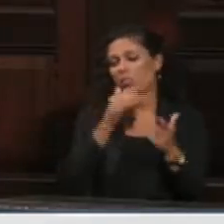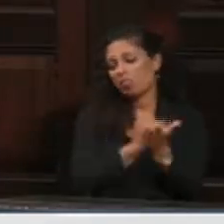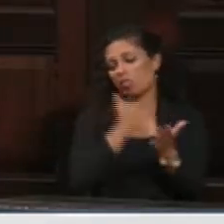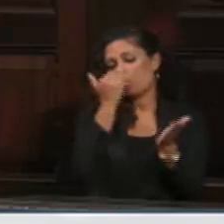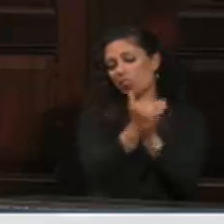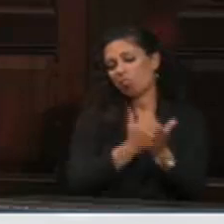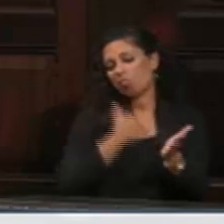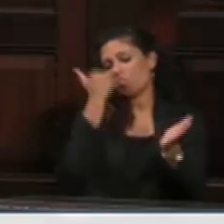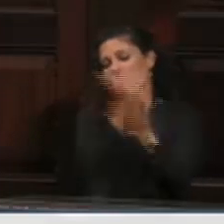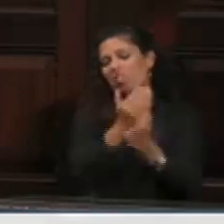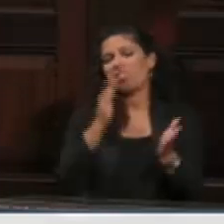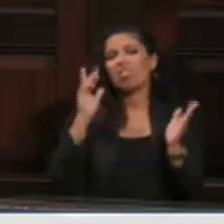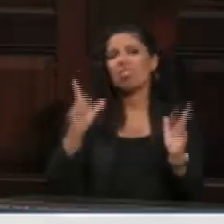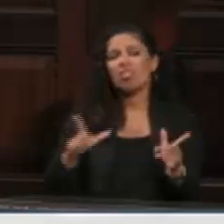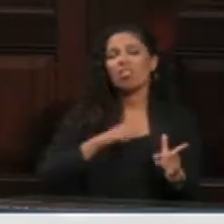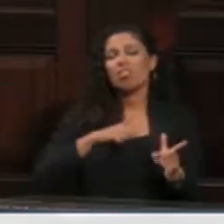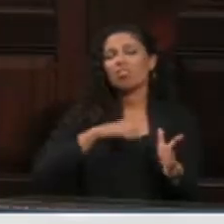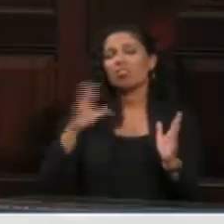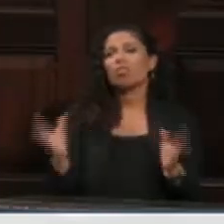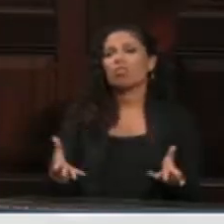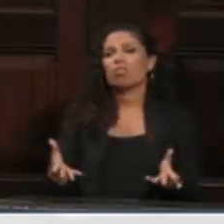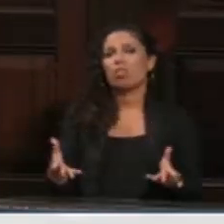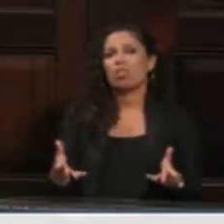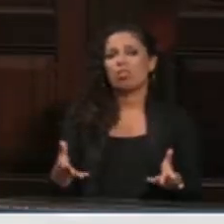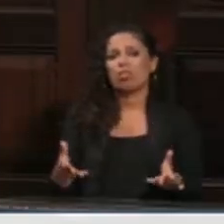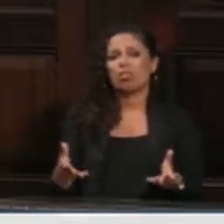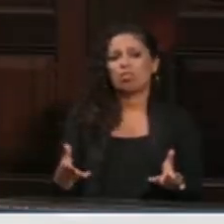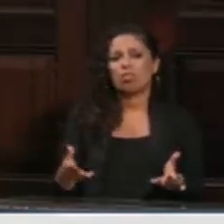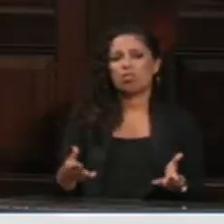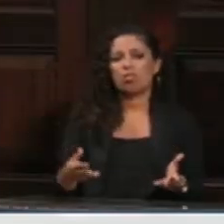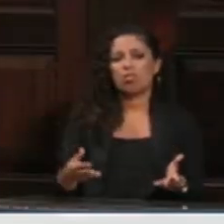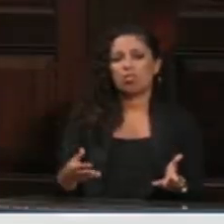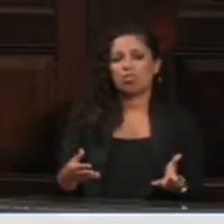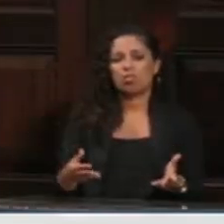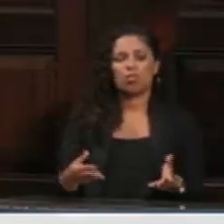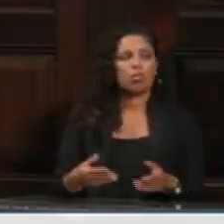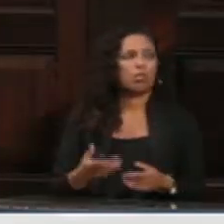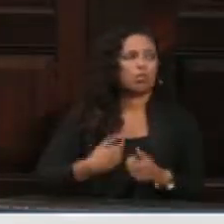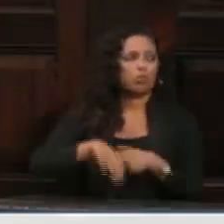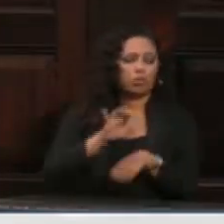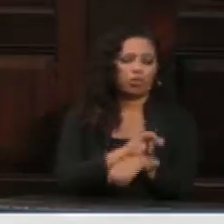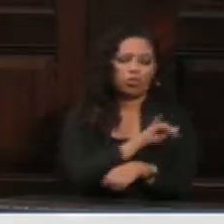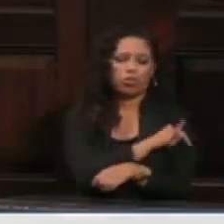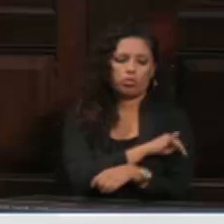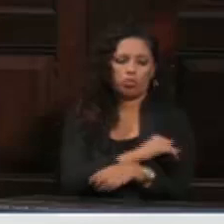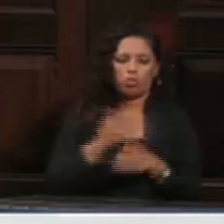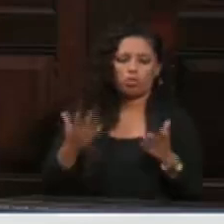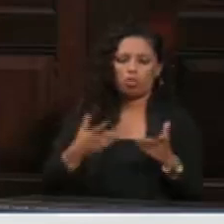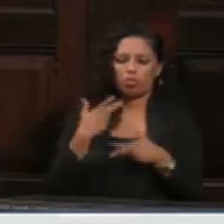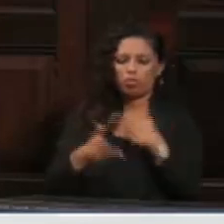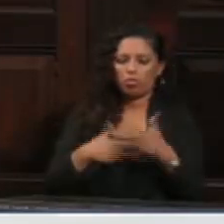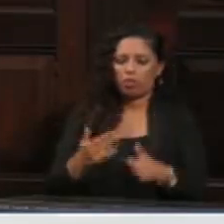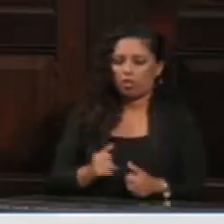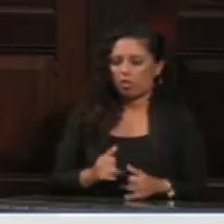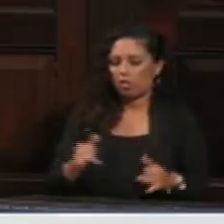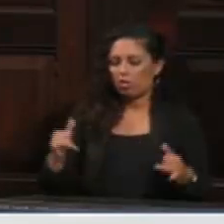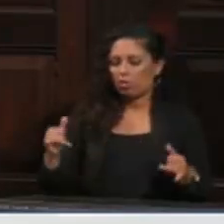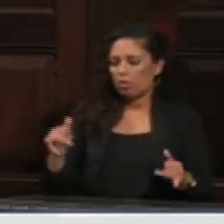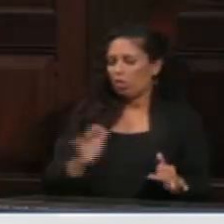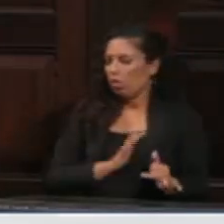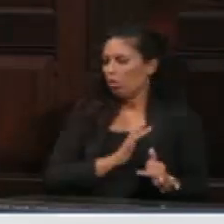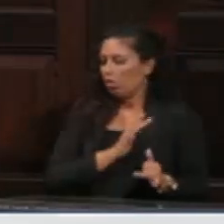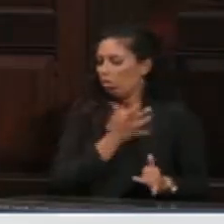à cidade, à capital principalmente, aqui no estado do Rio de Janeiro. Então fica aqui a minha indignação, mas a